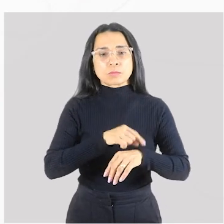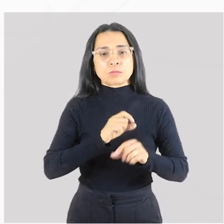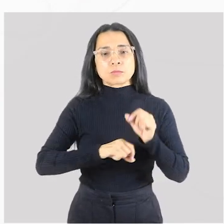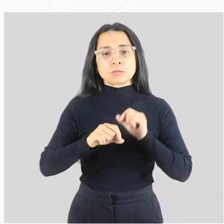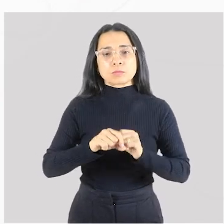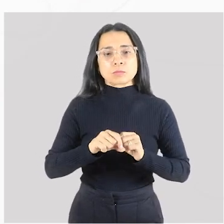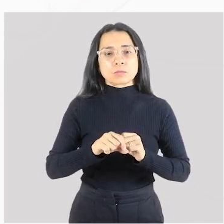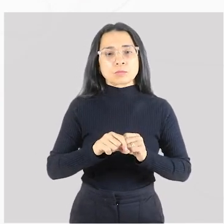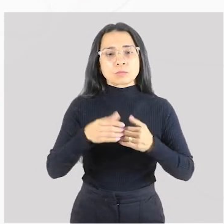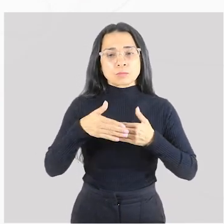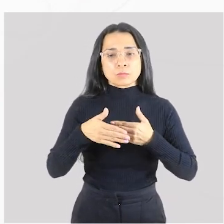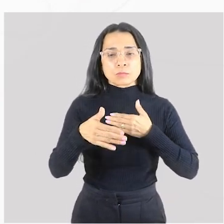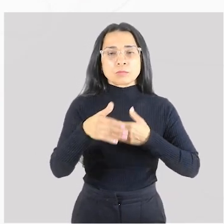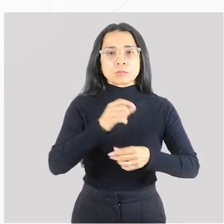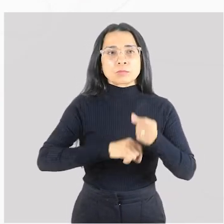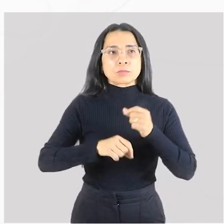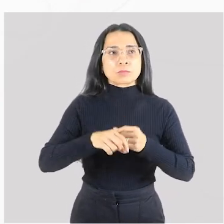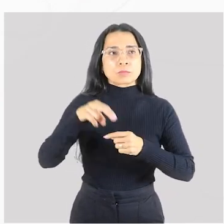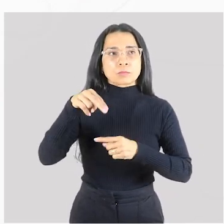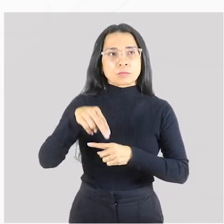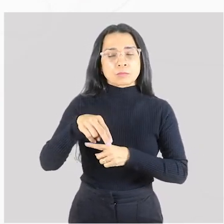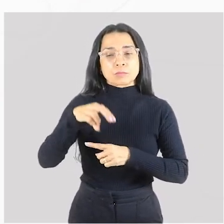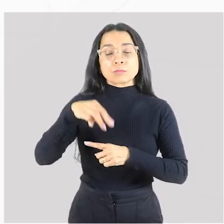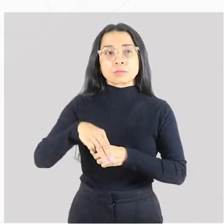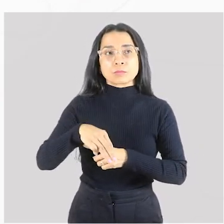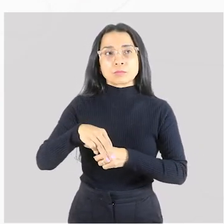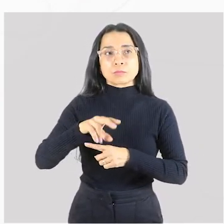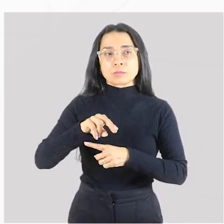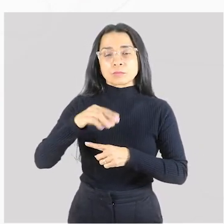M seja igual a 2C.